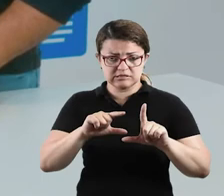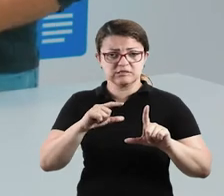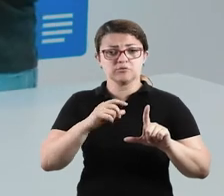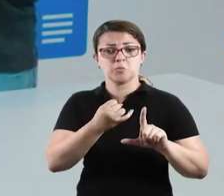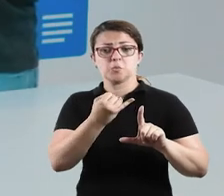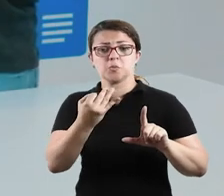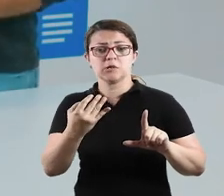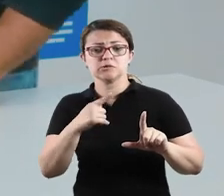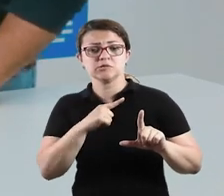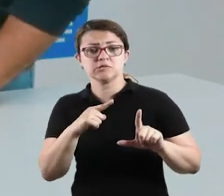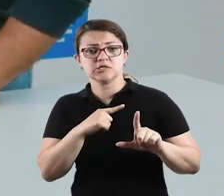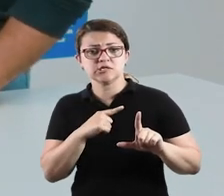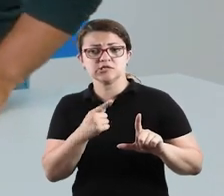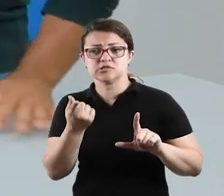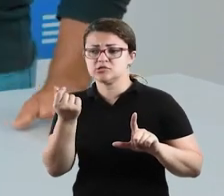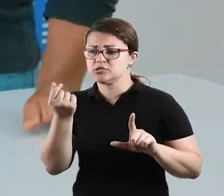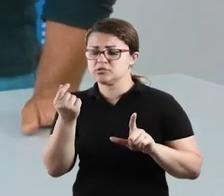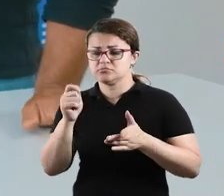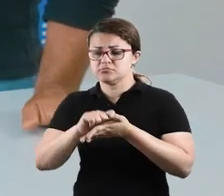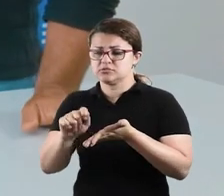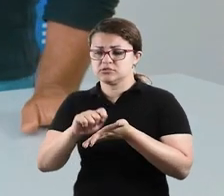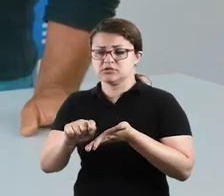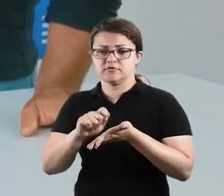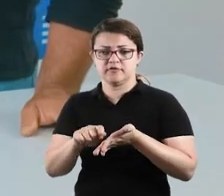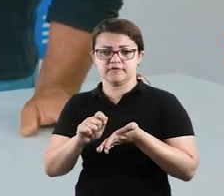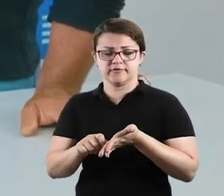aqui. Tranquilo?